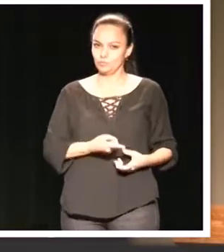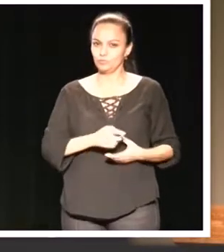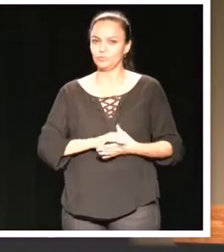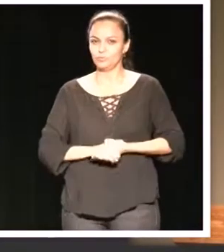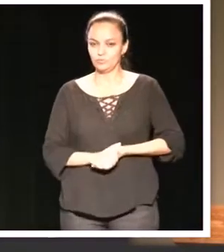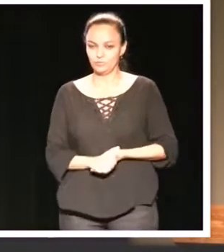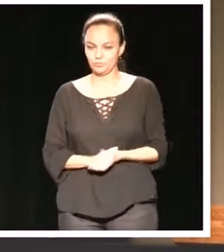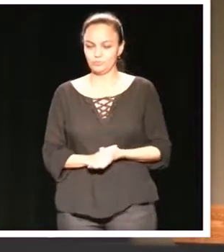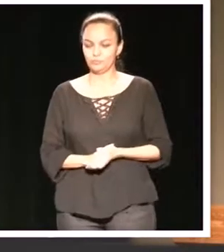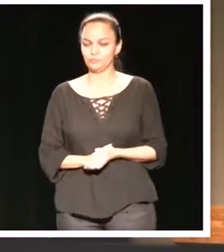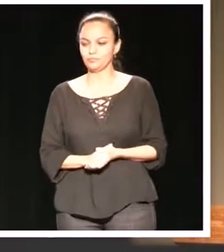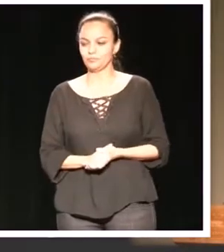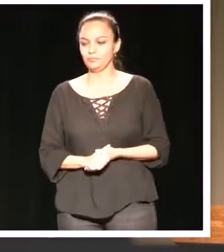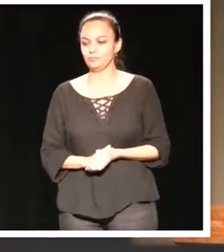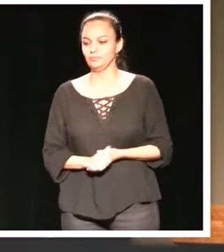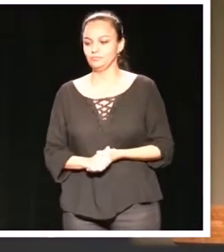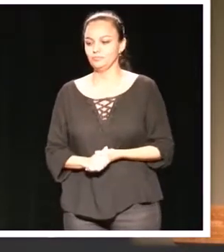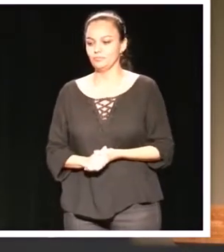algumas delas